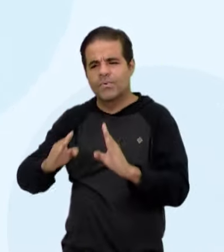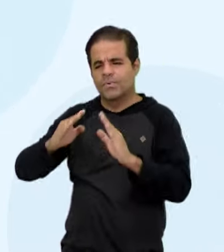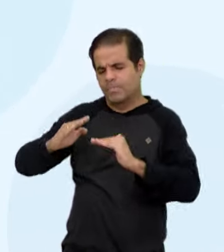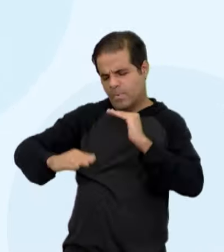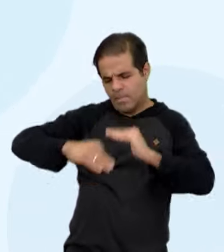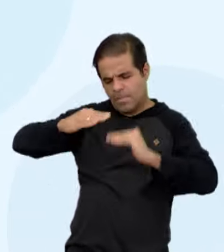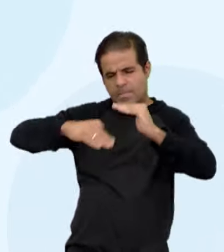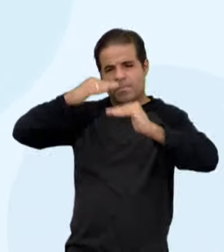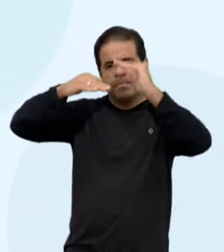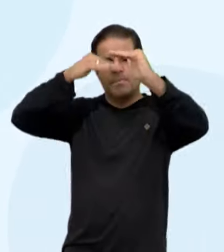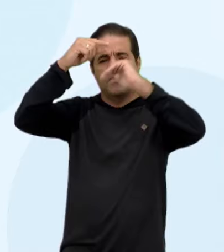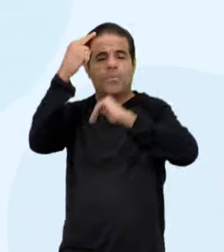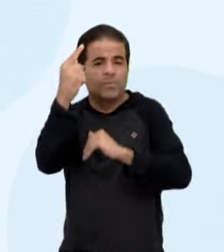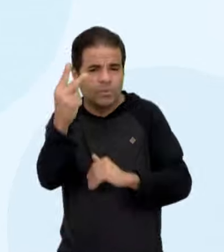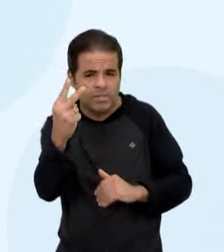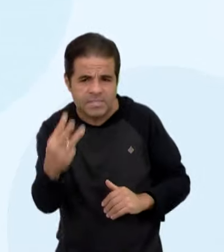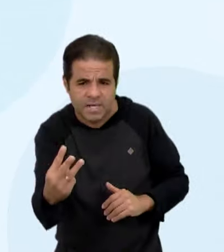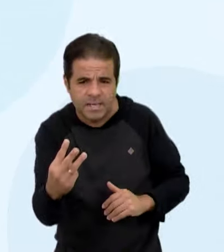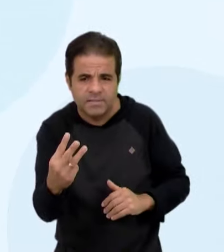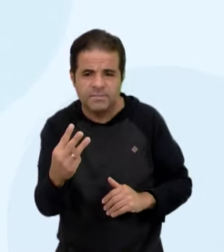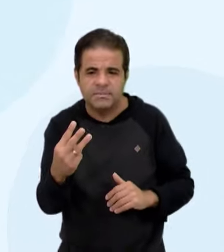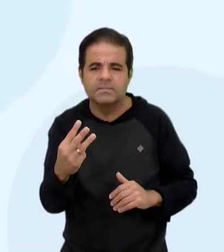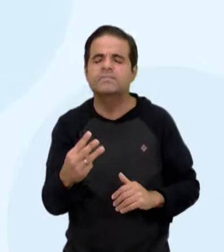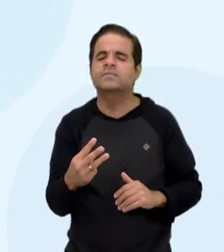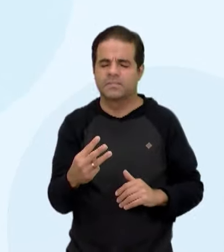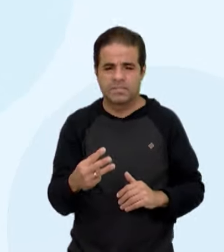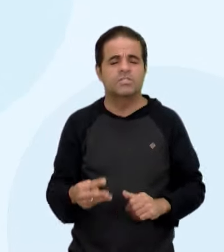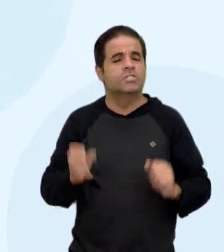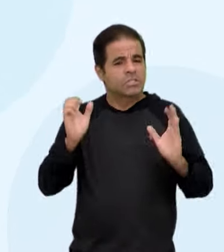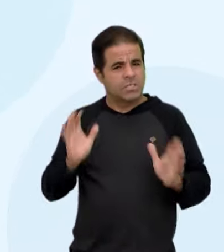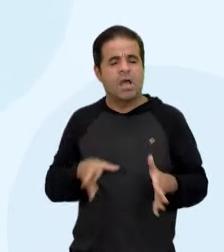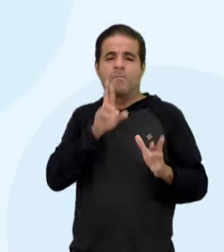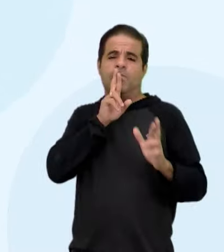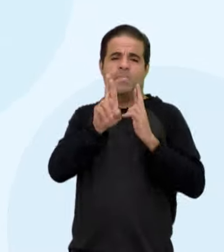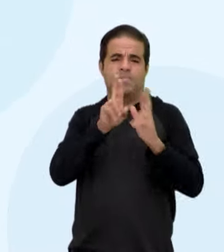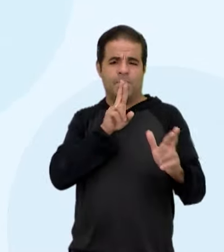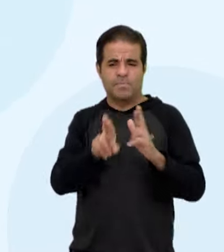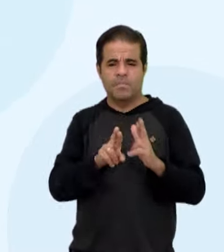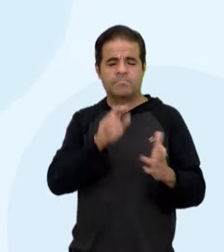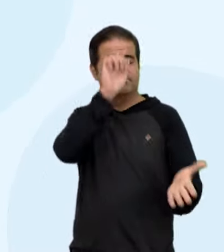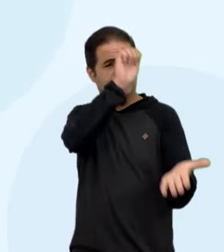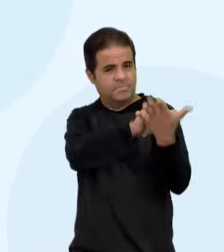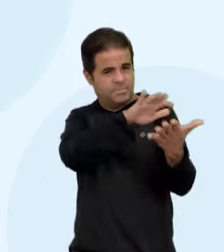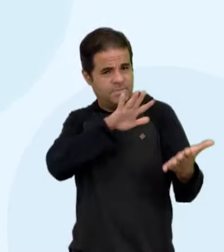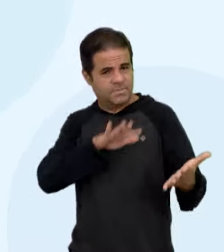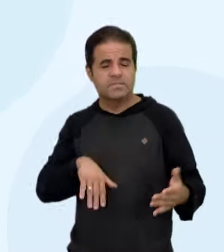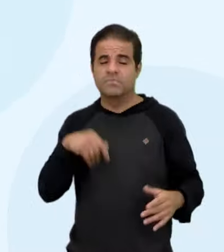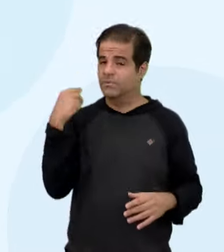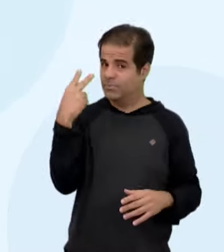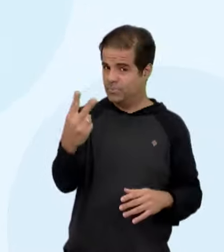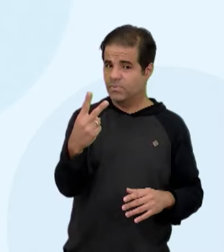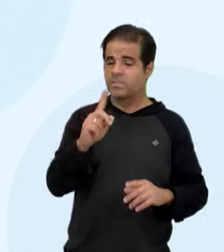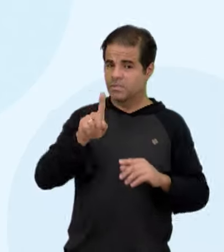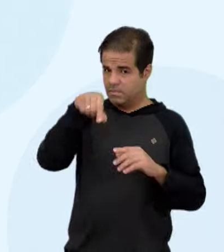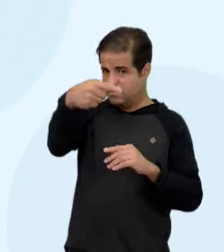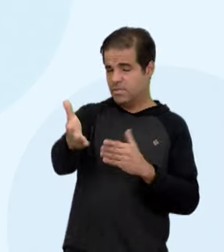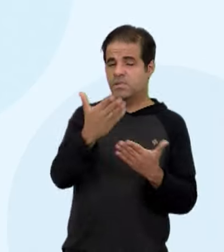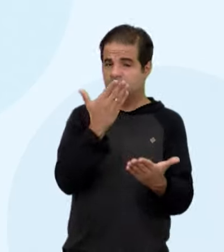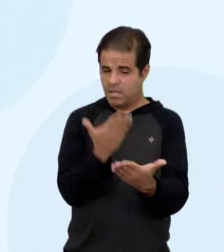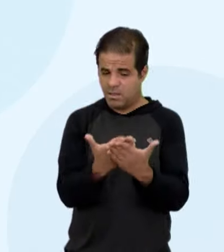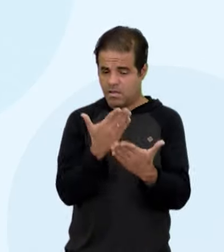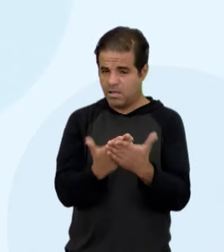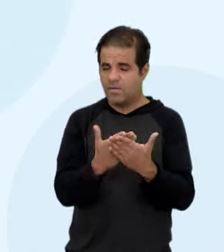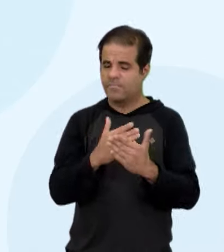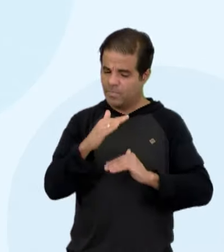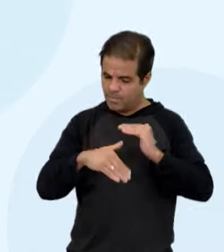1, 2 e 3. Então, a gente respondeu, né, a atividade 2 nas aulas de